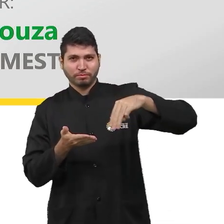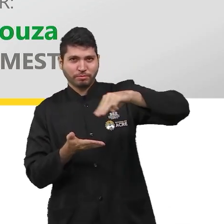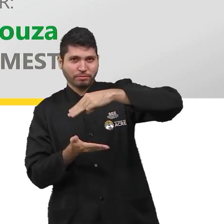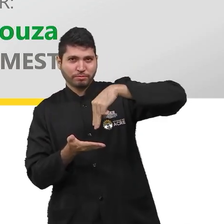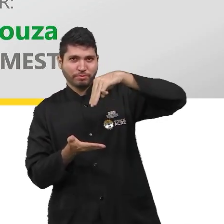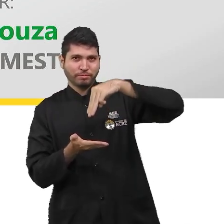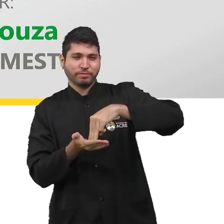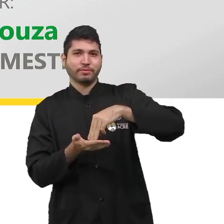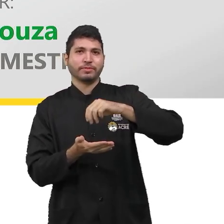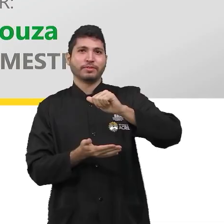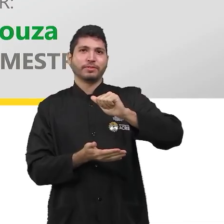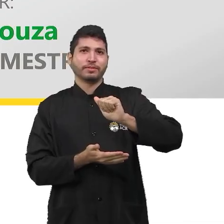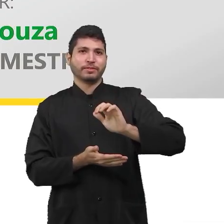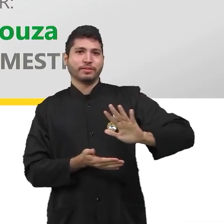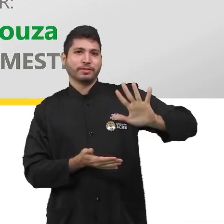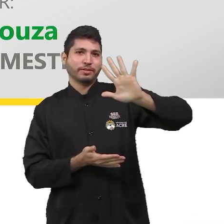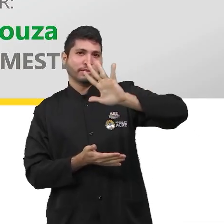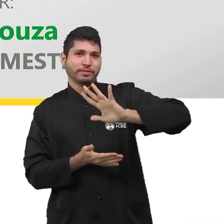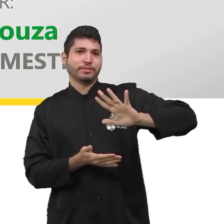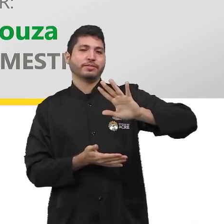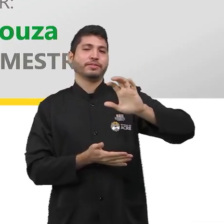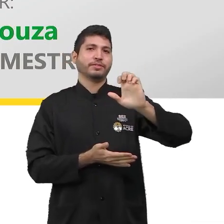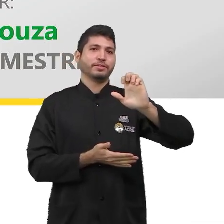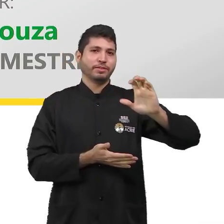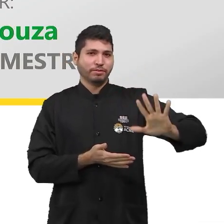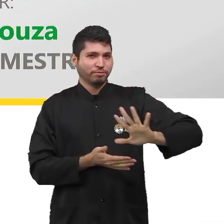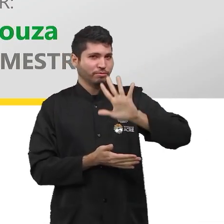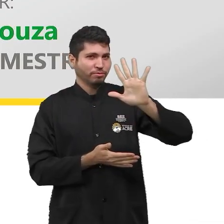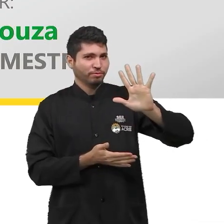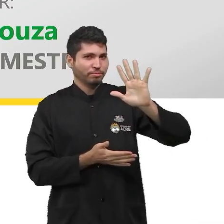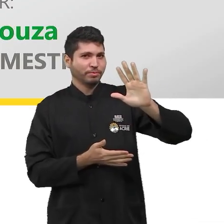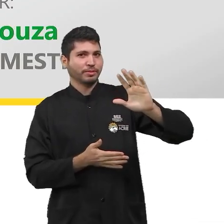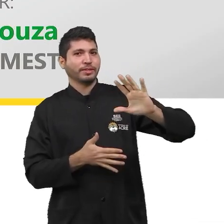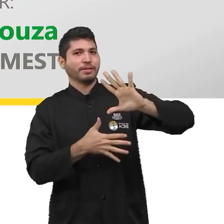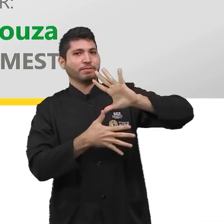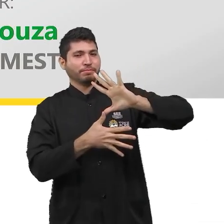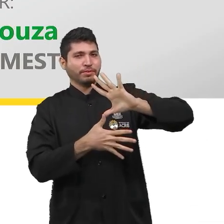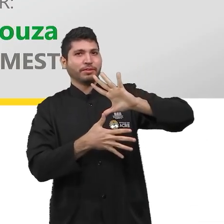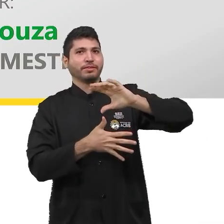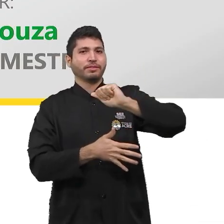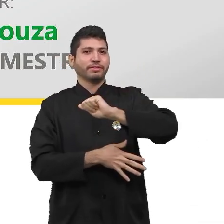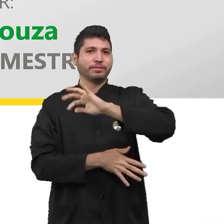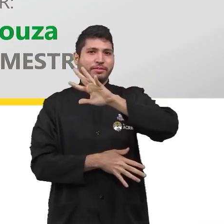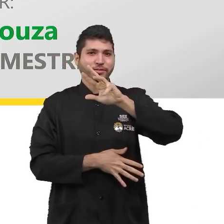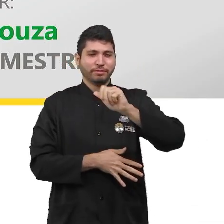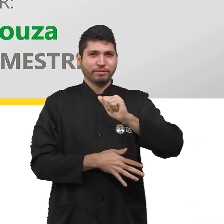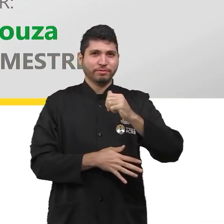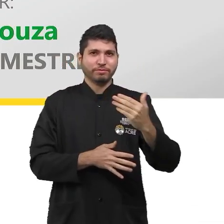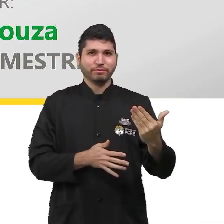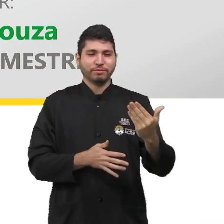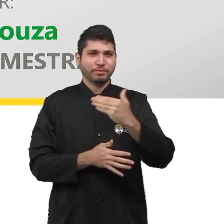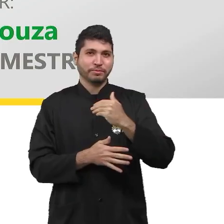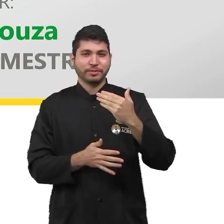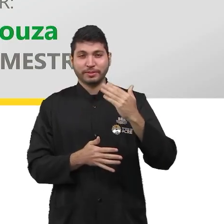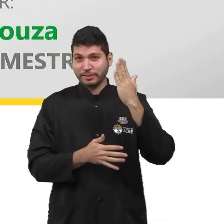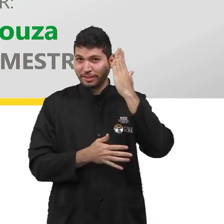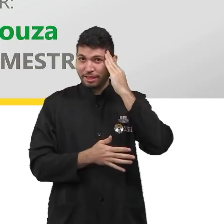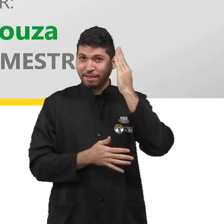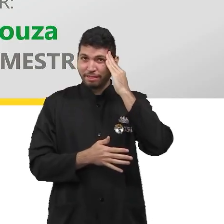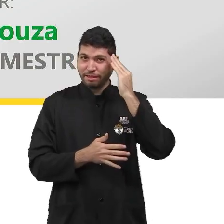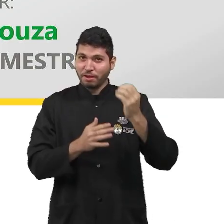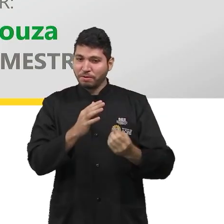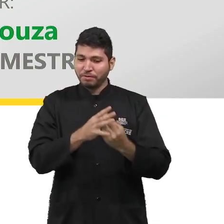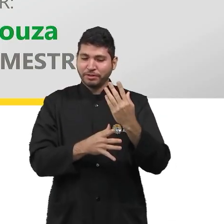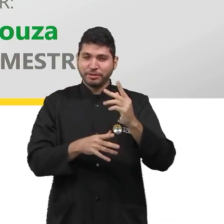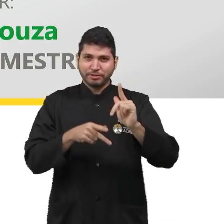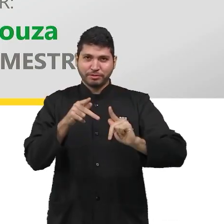América, África também. Gente, aqui nós vamos enxergar um pouco a origem desses povos, tá? E eu quero te